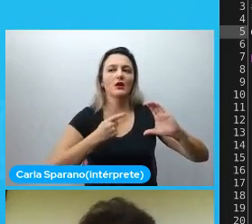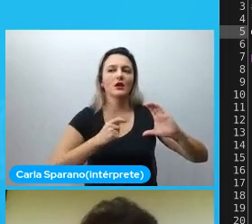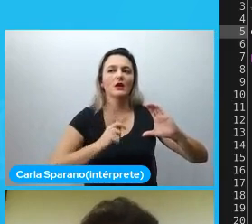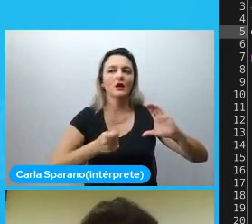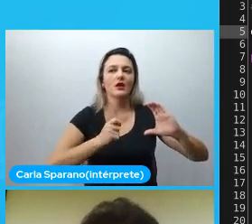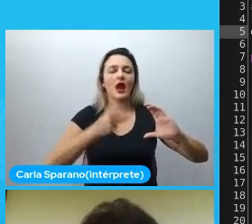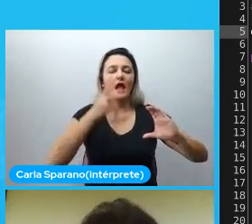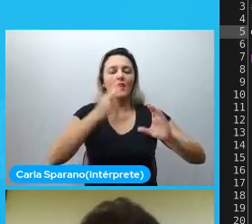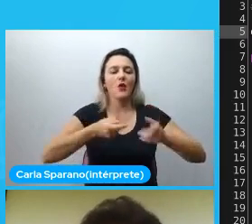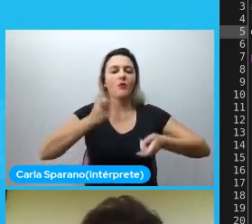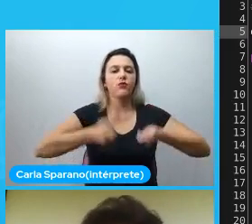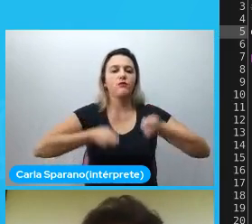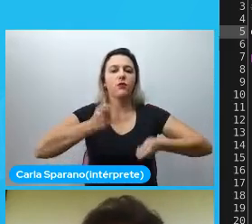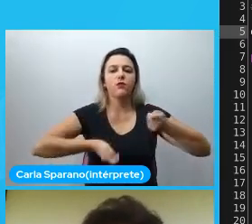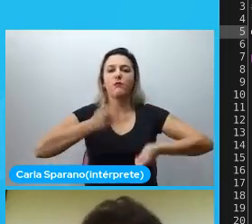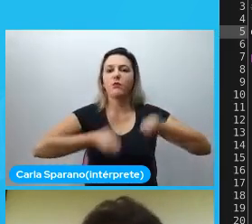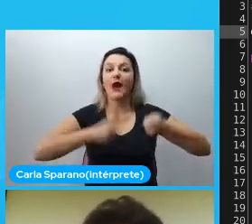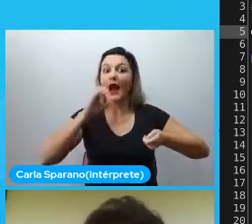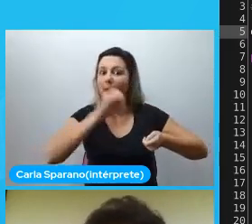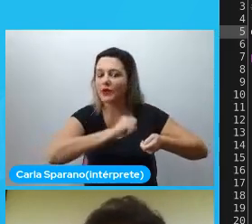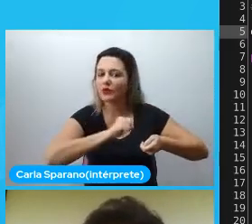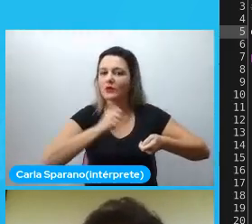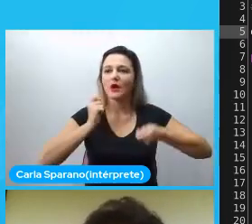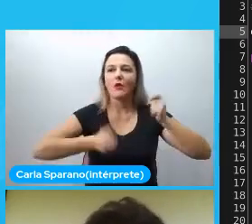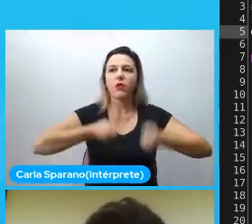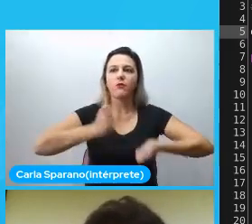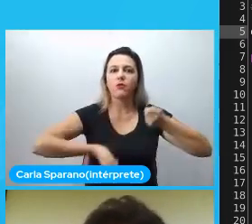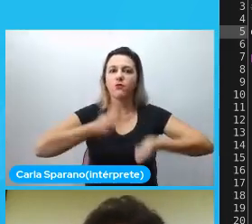Aqui ele vai tocar mais rápido. Se eu passar